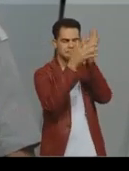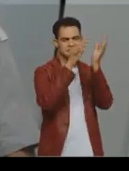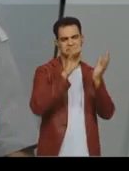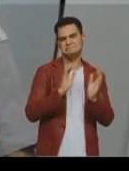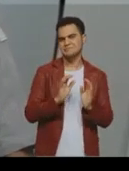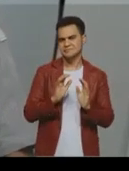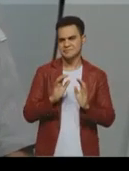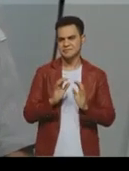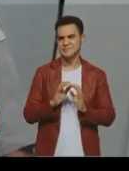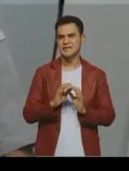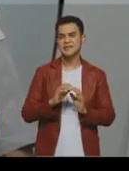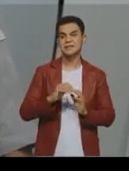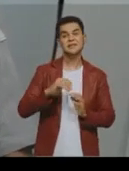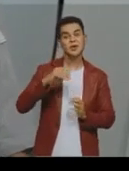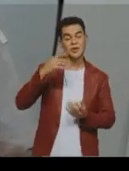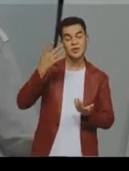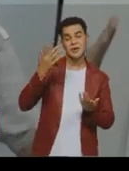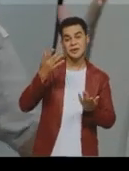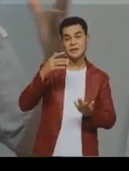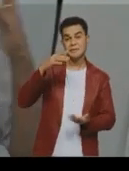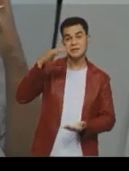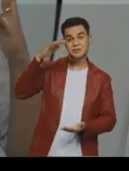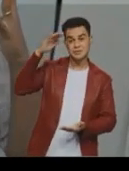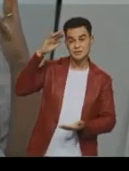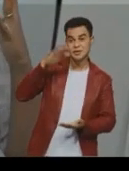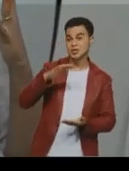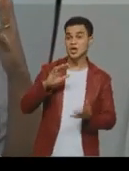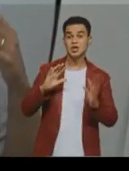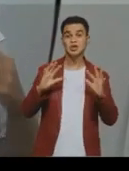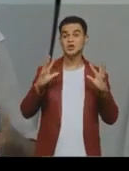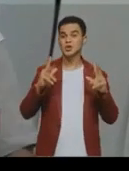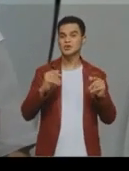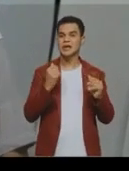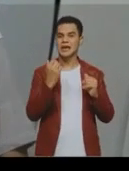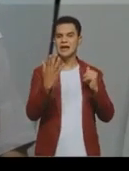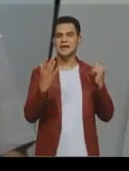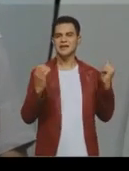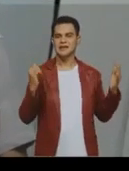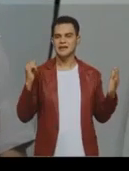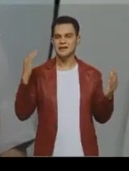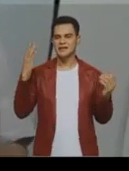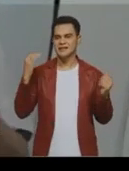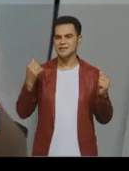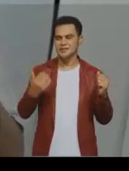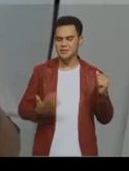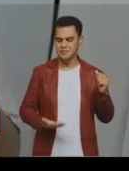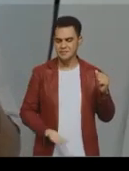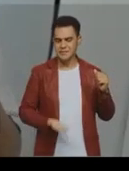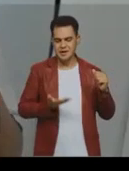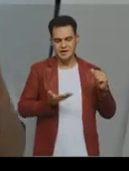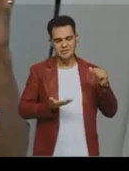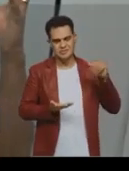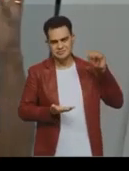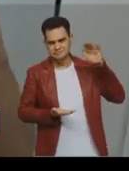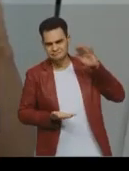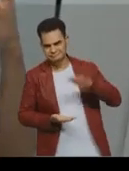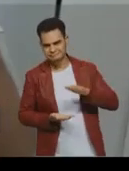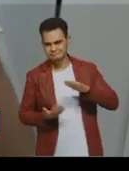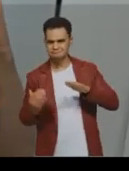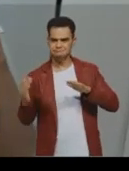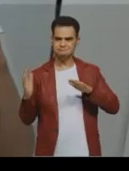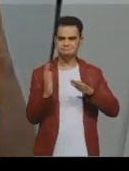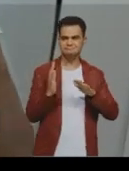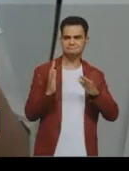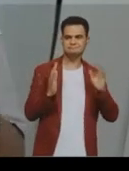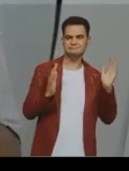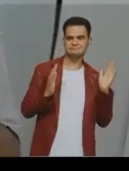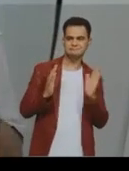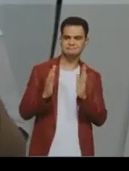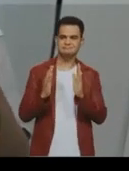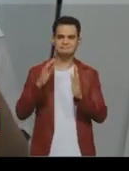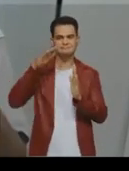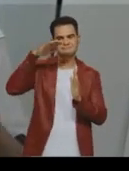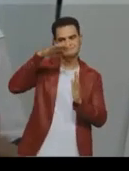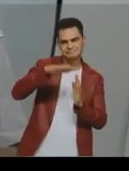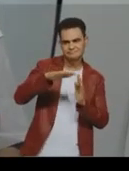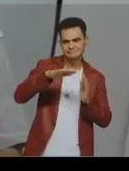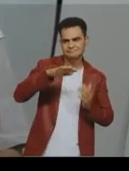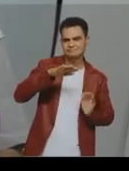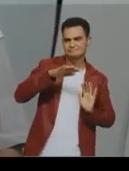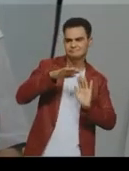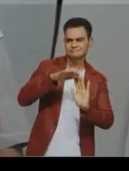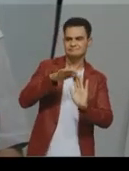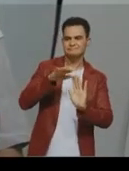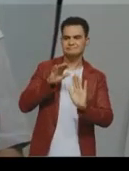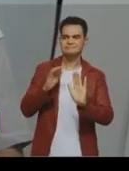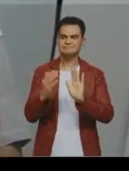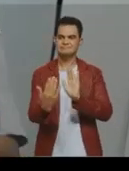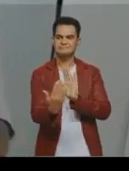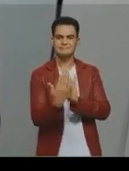embaixo, ele pressiona o nosso corpo de todos os lados, inclusive de baixo para cima. Essa pressão que ele faz no nosso corpo e